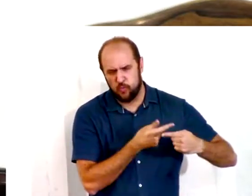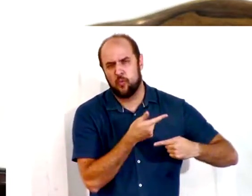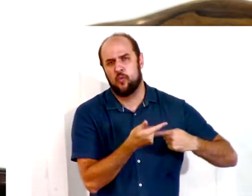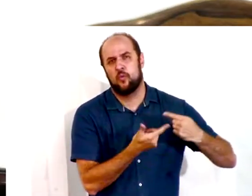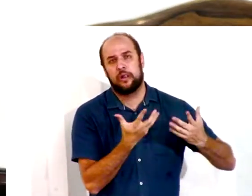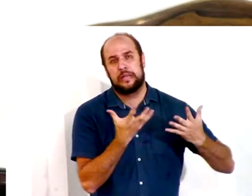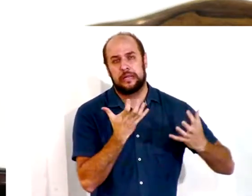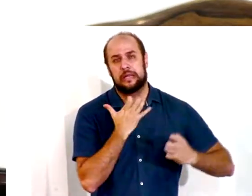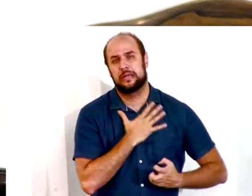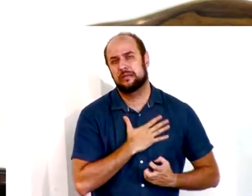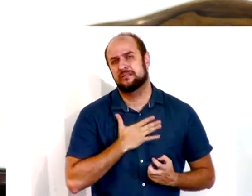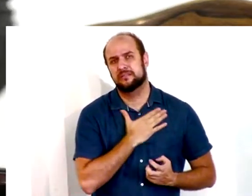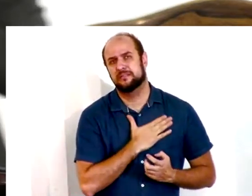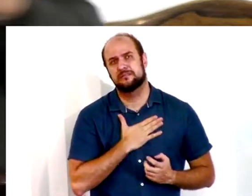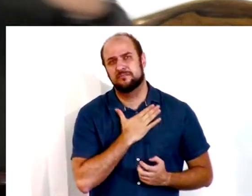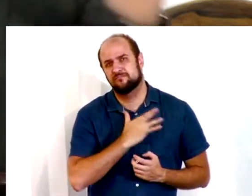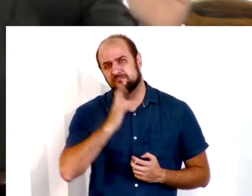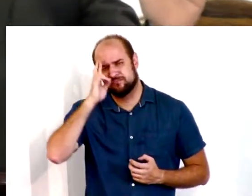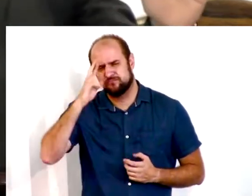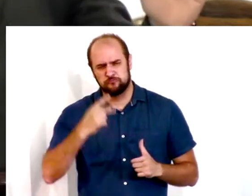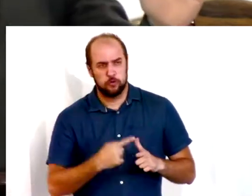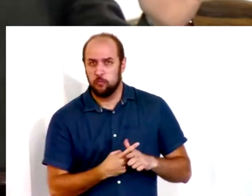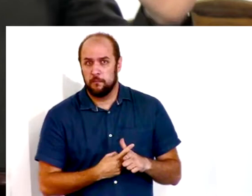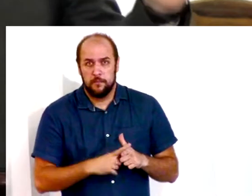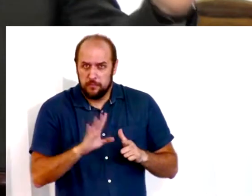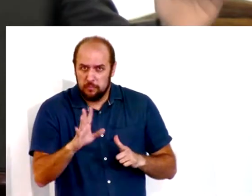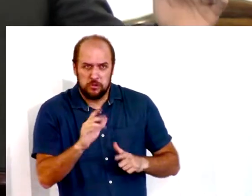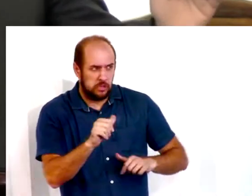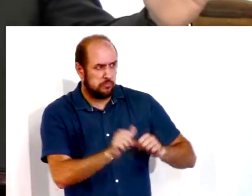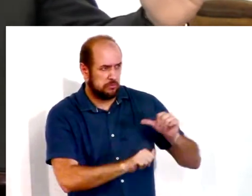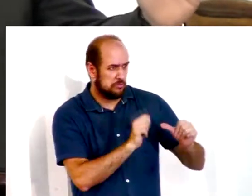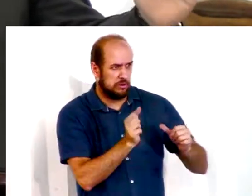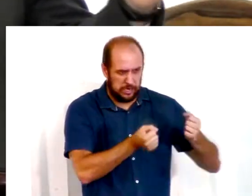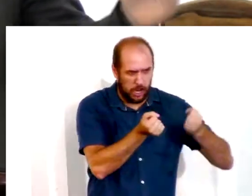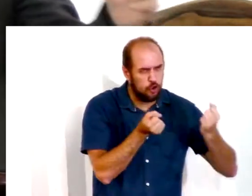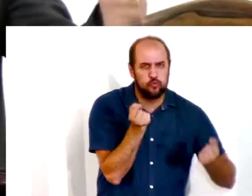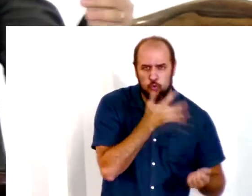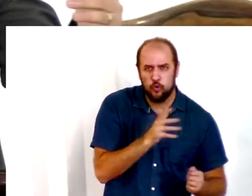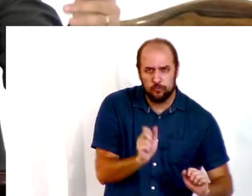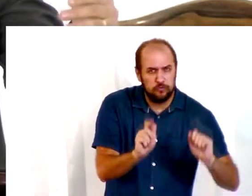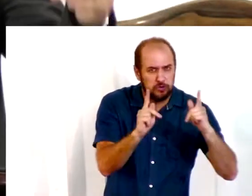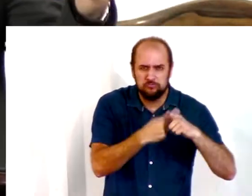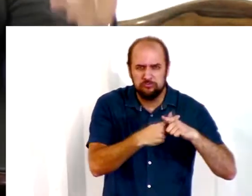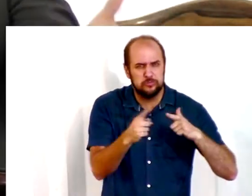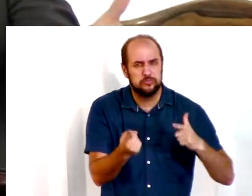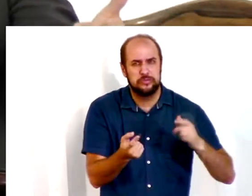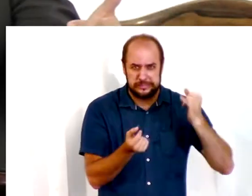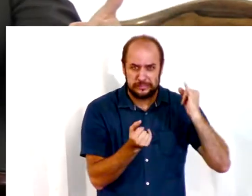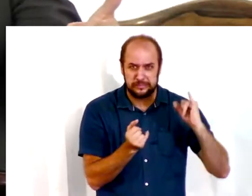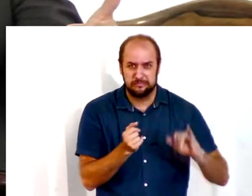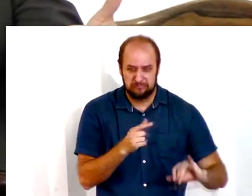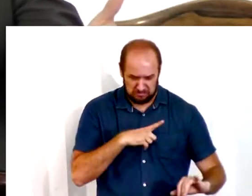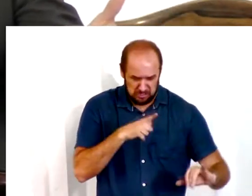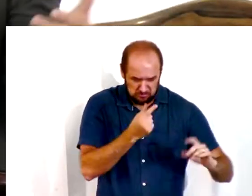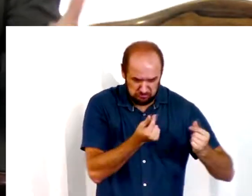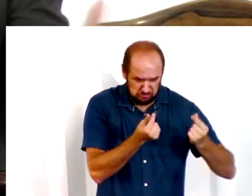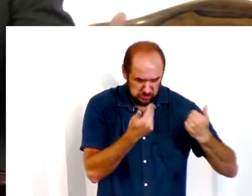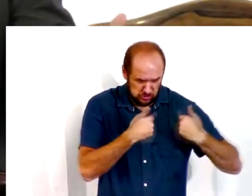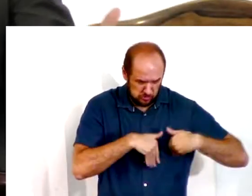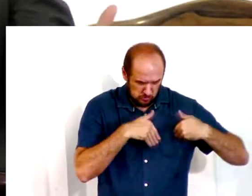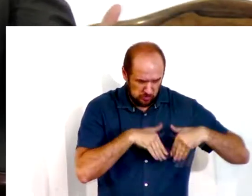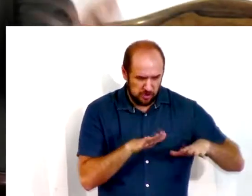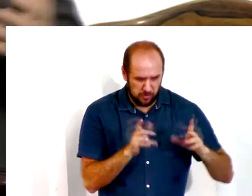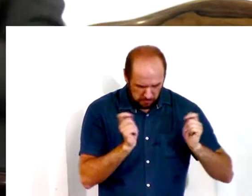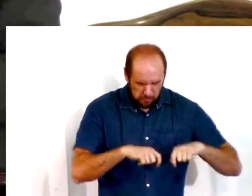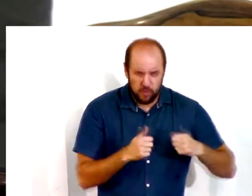busca a satisfação no Senhor. Não tem problema nenhum nós trocarmos de carro. Se temos condições, devemos usar o